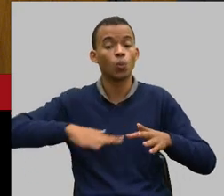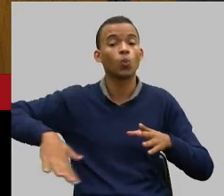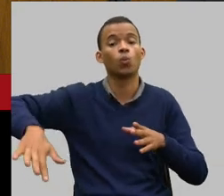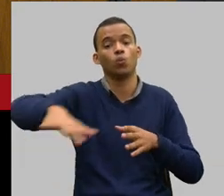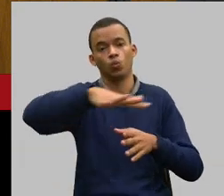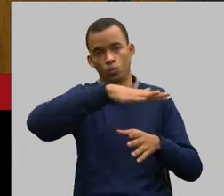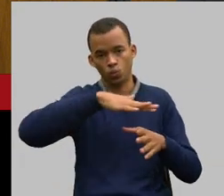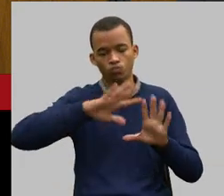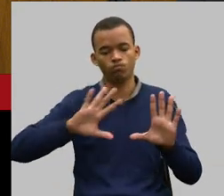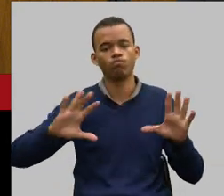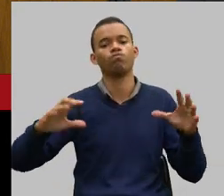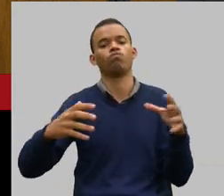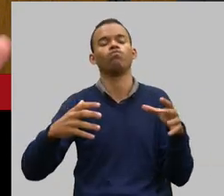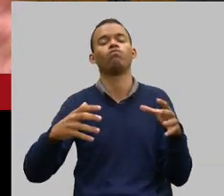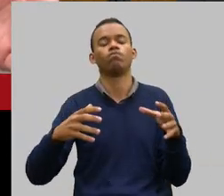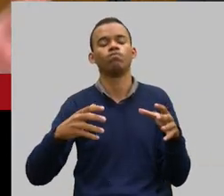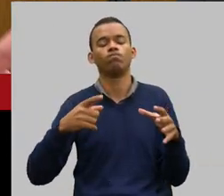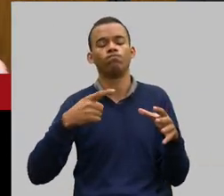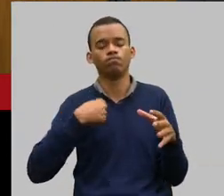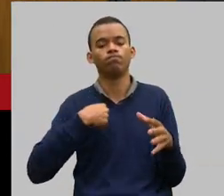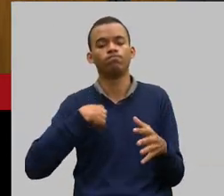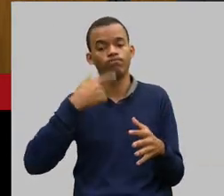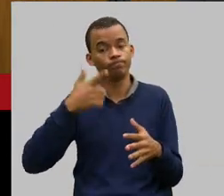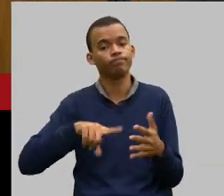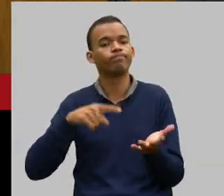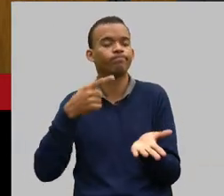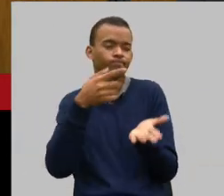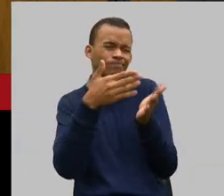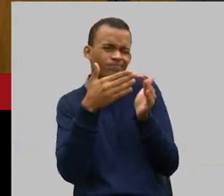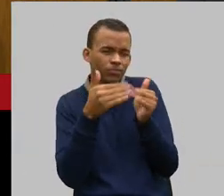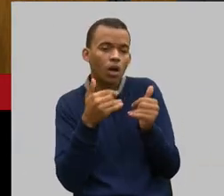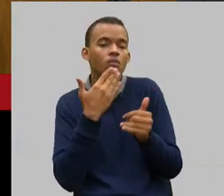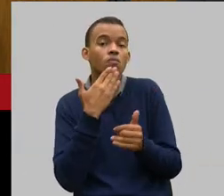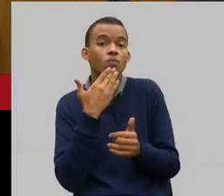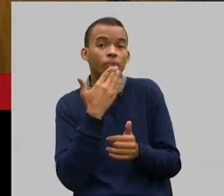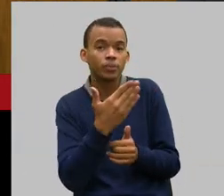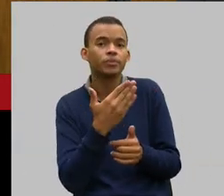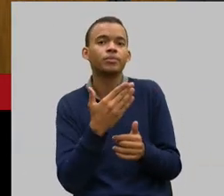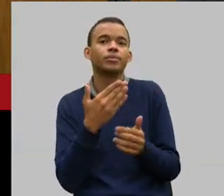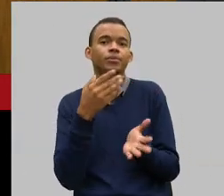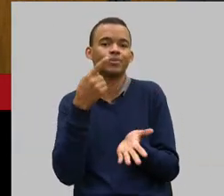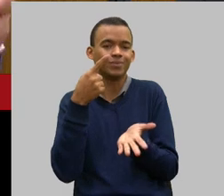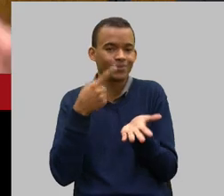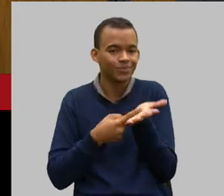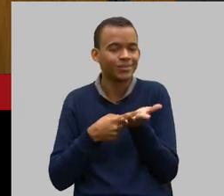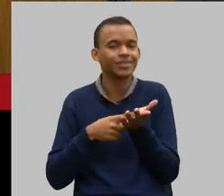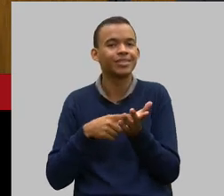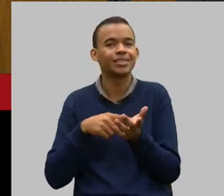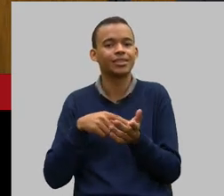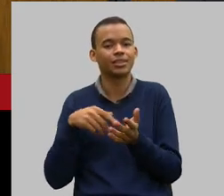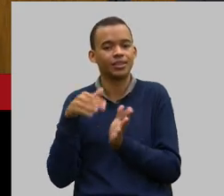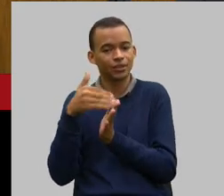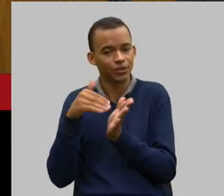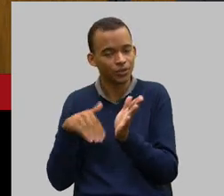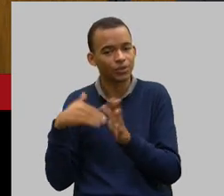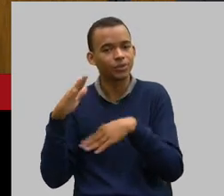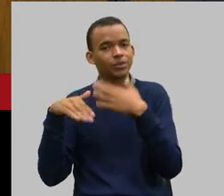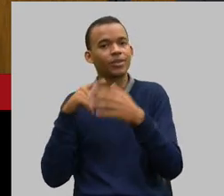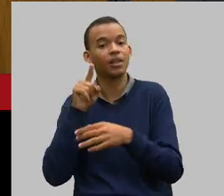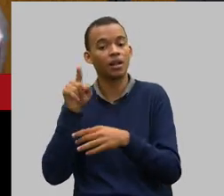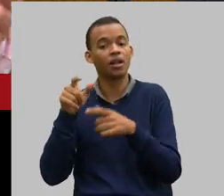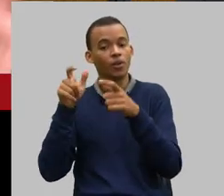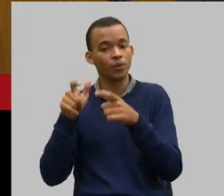reafirmo aqui esse pedido vamos eh fazer parte também juntamente com a secretaria de desenvolvimento econômico do nosso Vale do